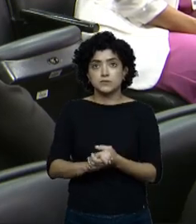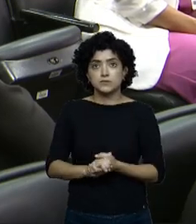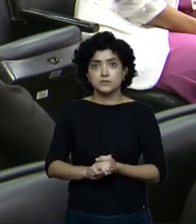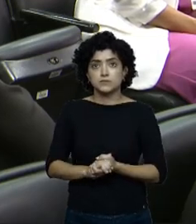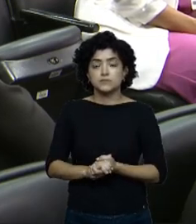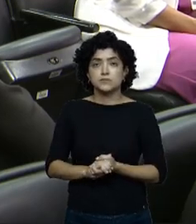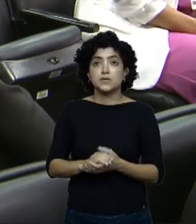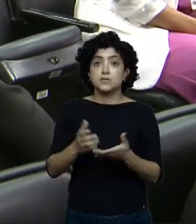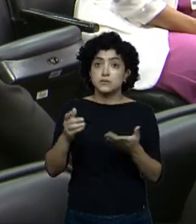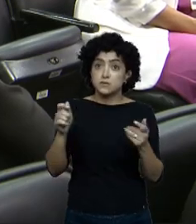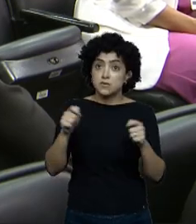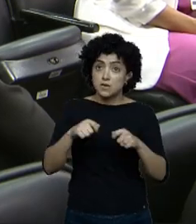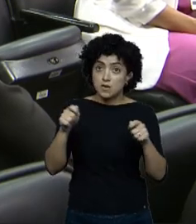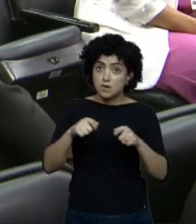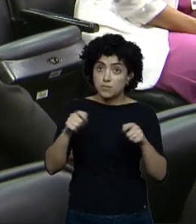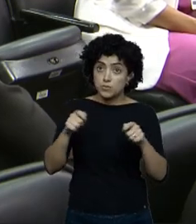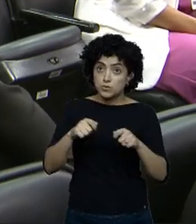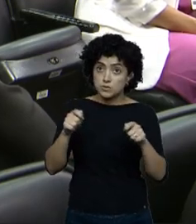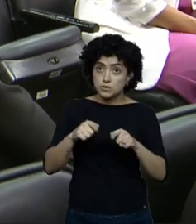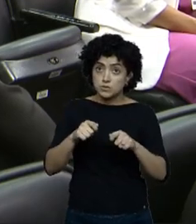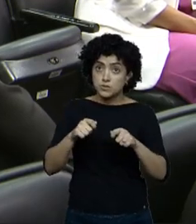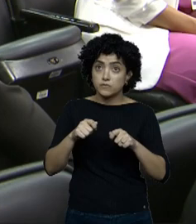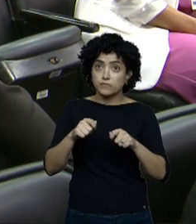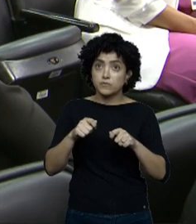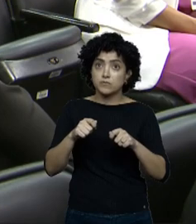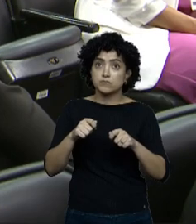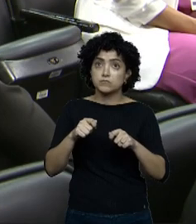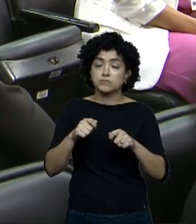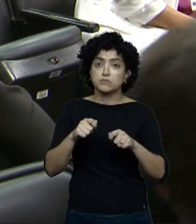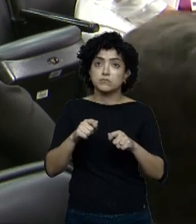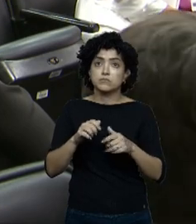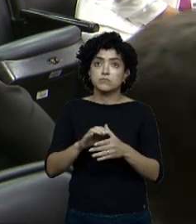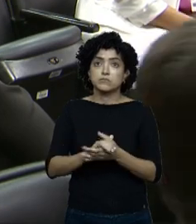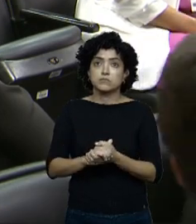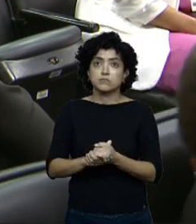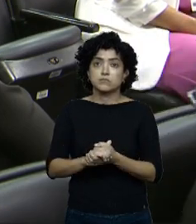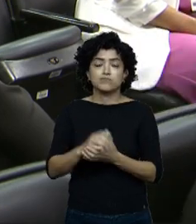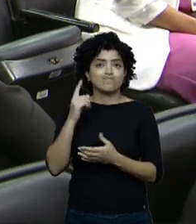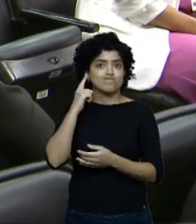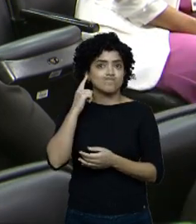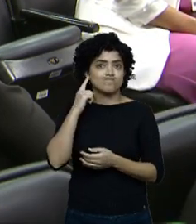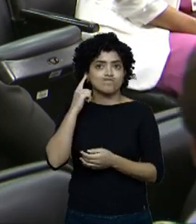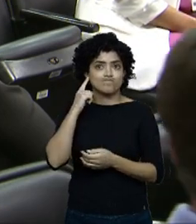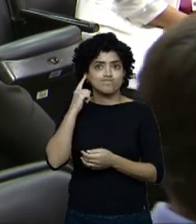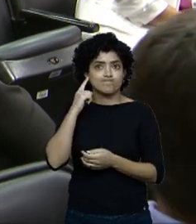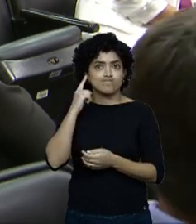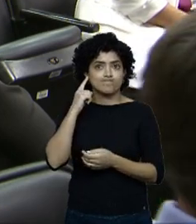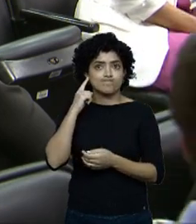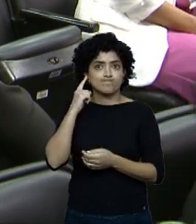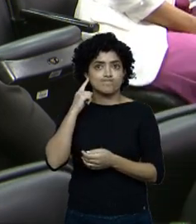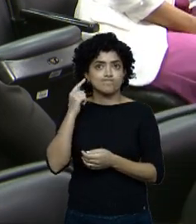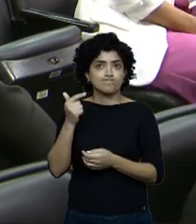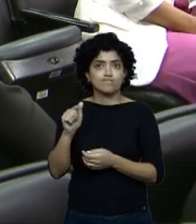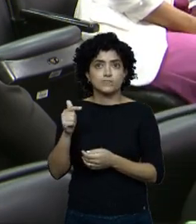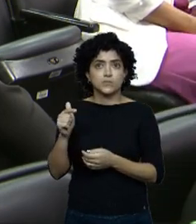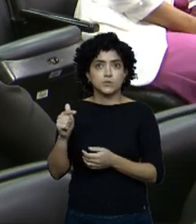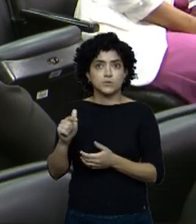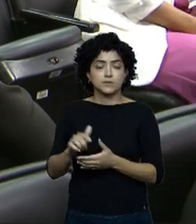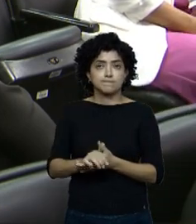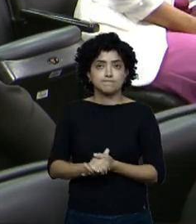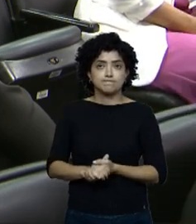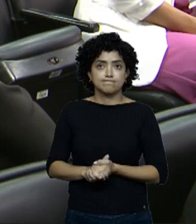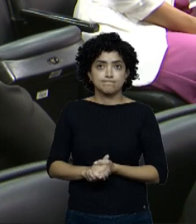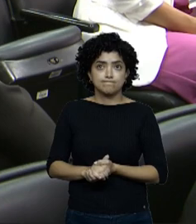O que é possível reverter o Olá já saiu só que eu me sinto